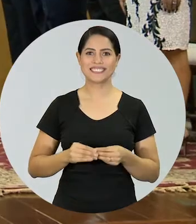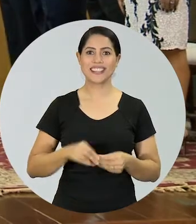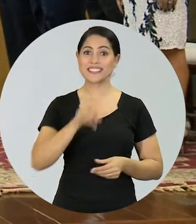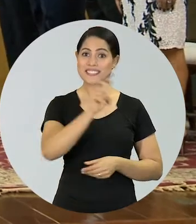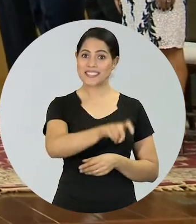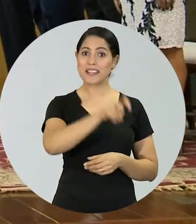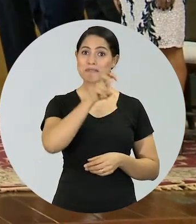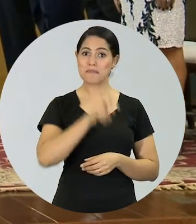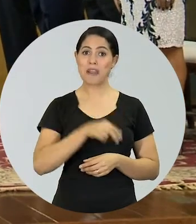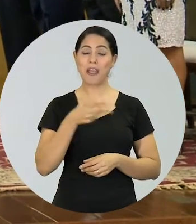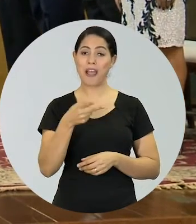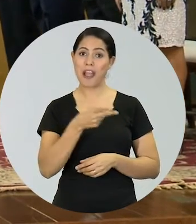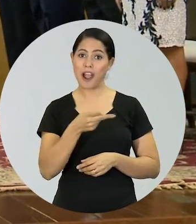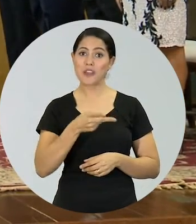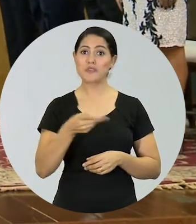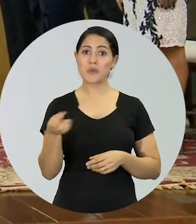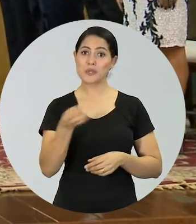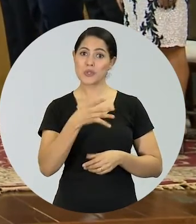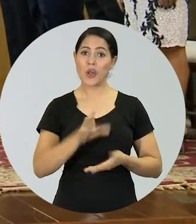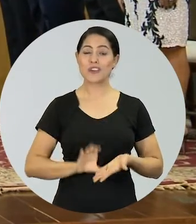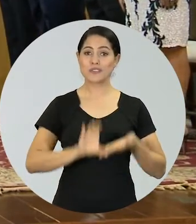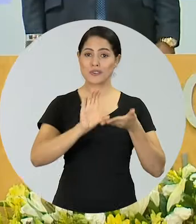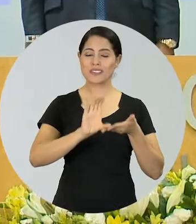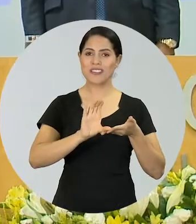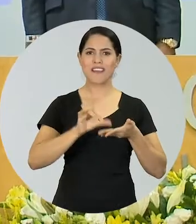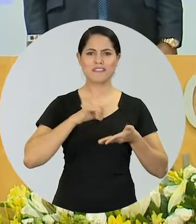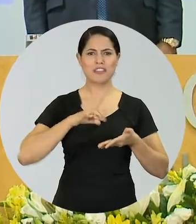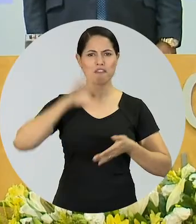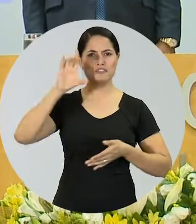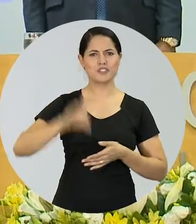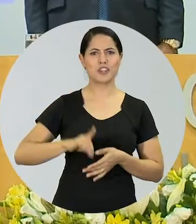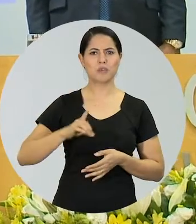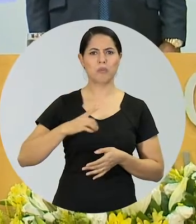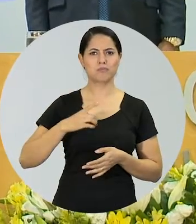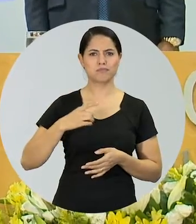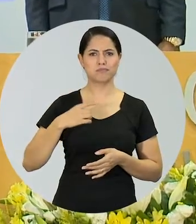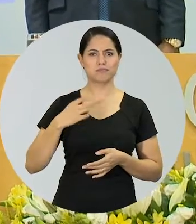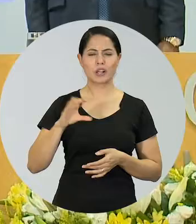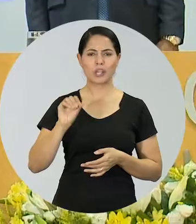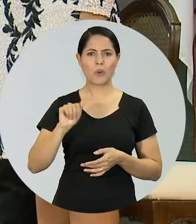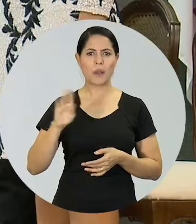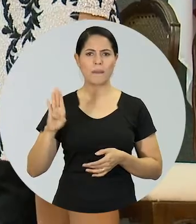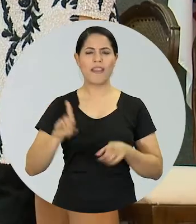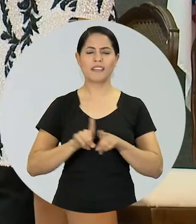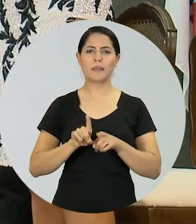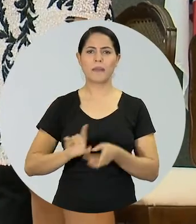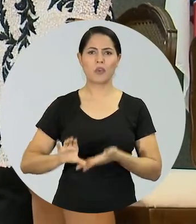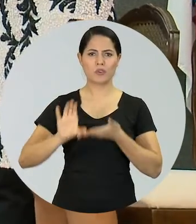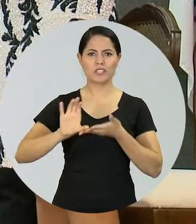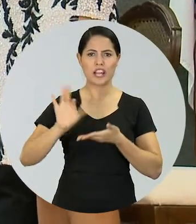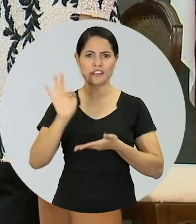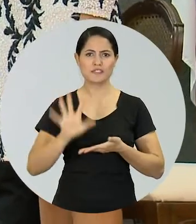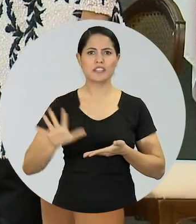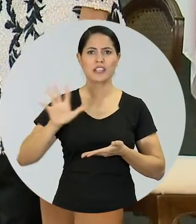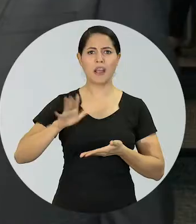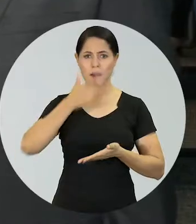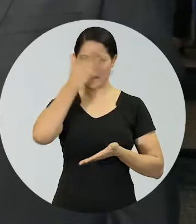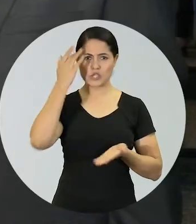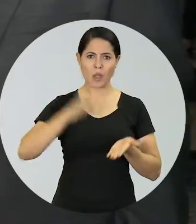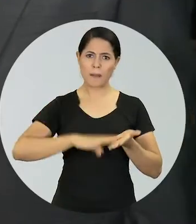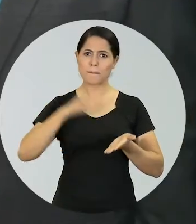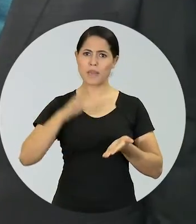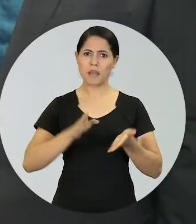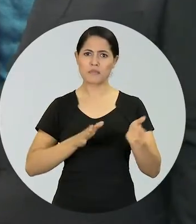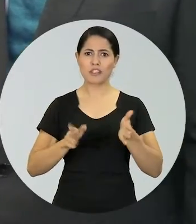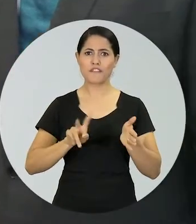A cerimônia de posse das novas conselheiras foi prestigiada por diretores da OAB, conselheiros federais,